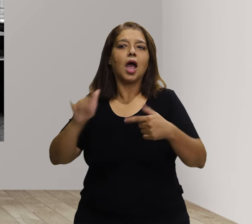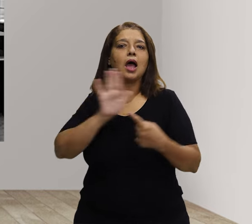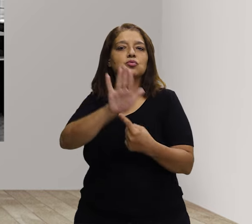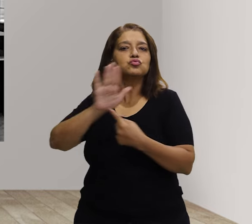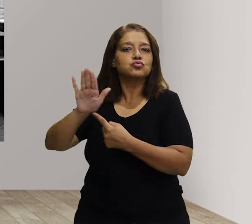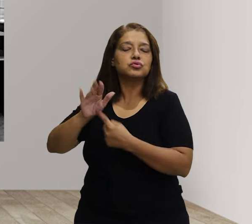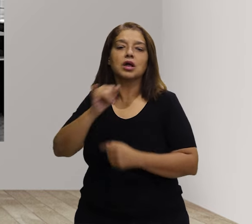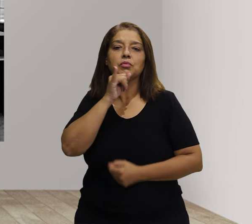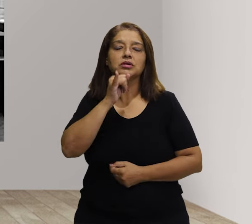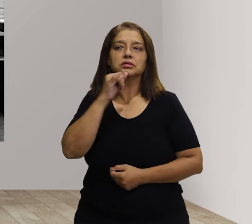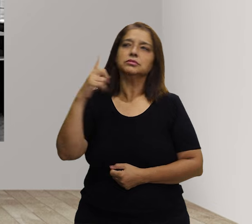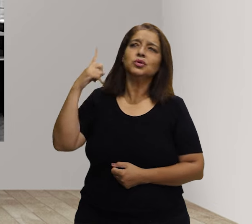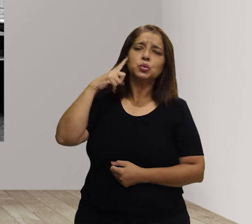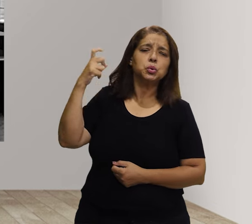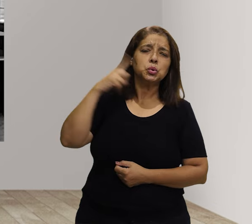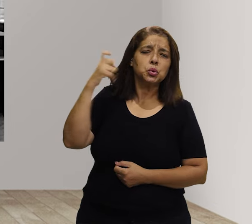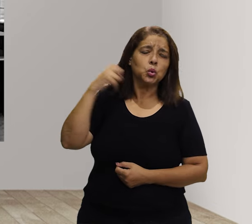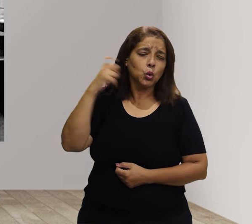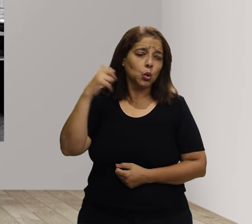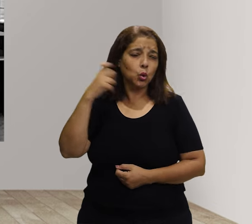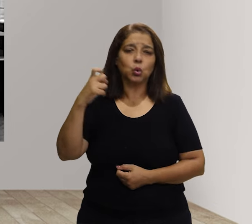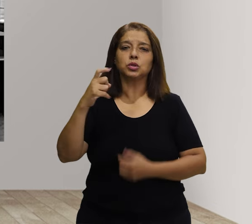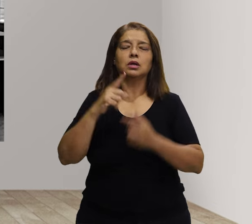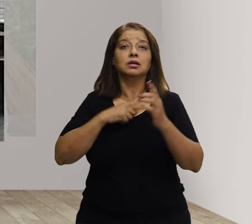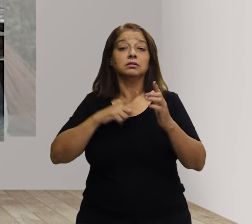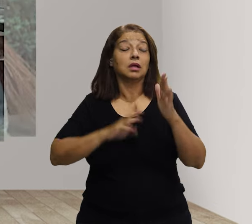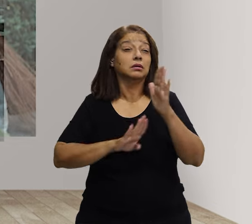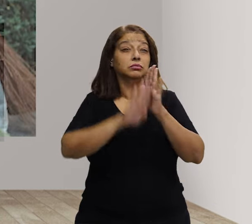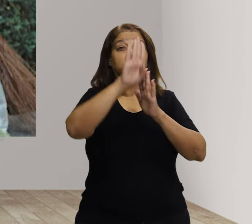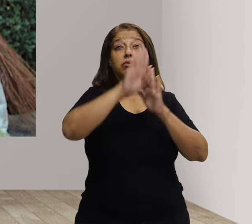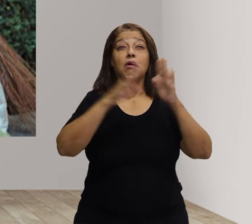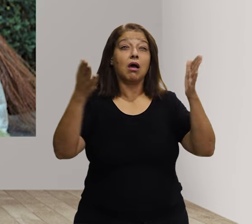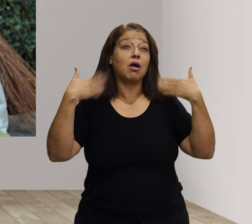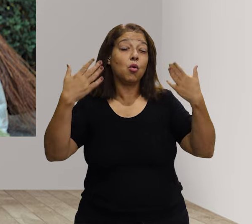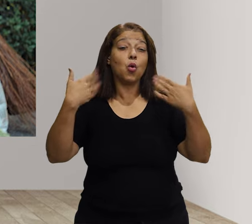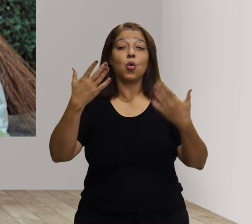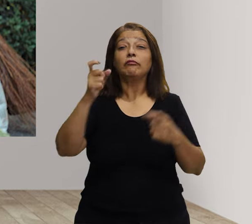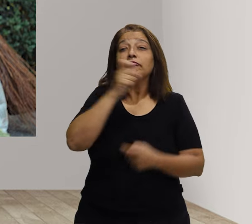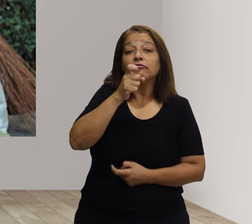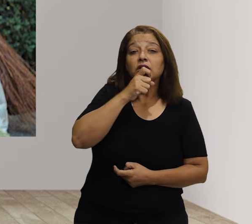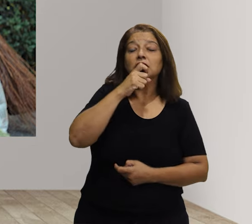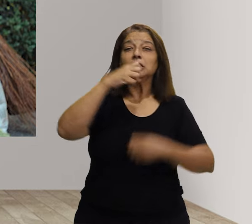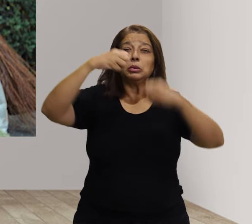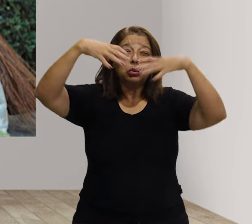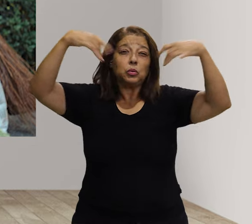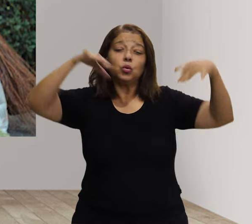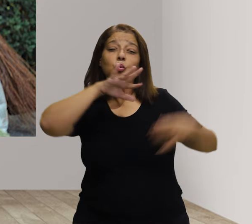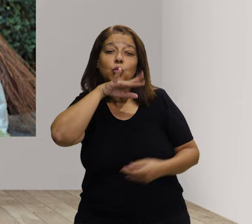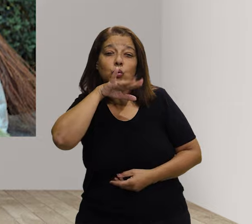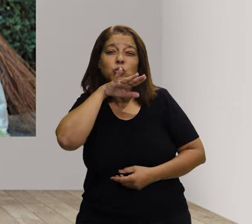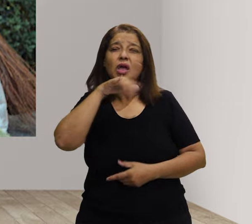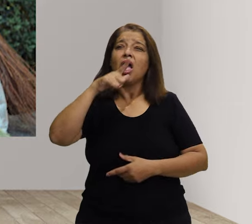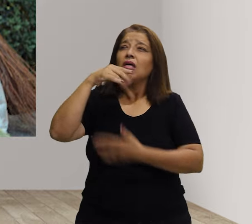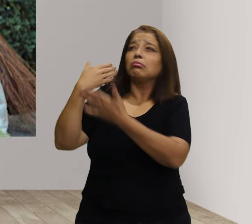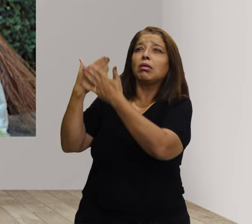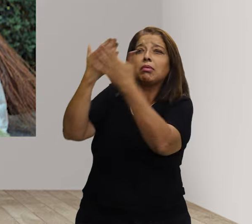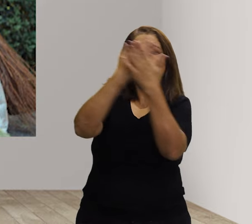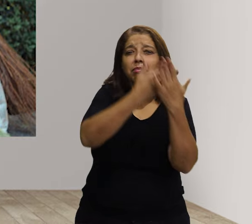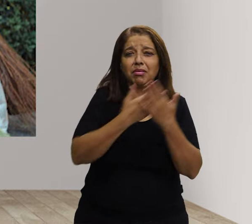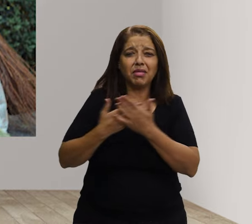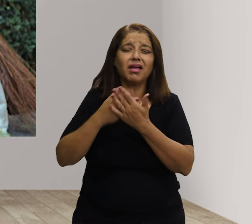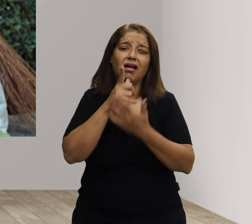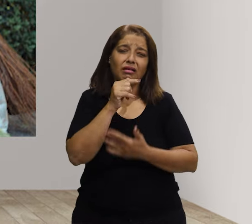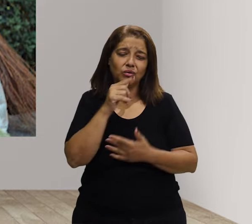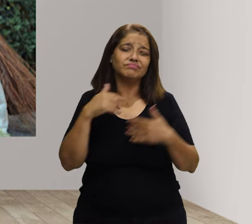temperatura e iluminação inadequadas e umidade. Em segundo lugar, elencamos alguns riscos químicos e